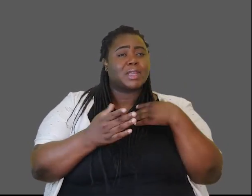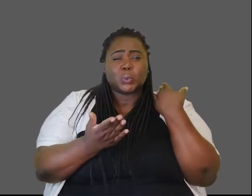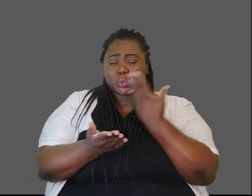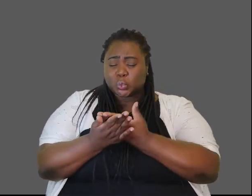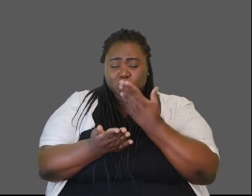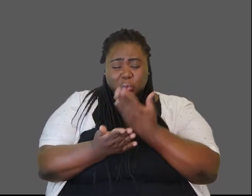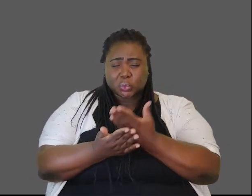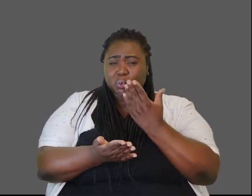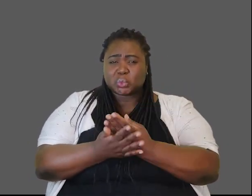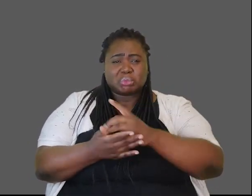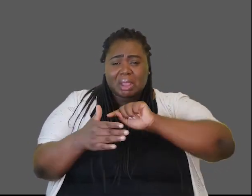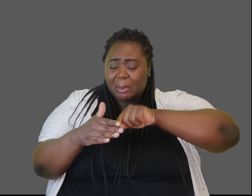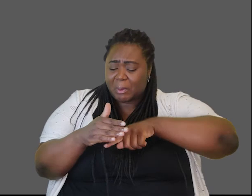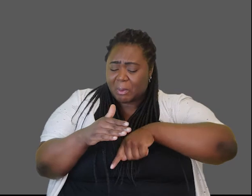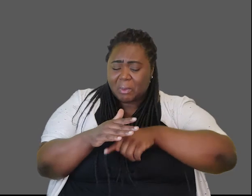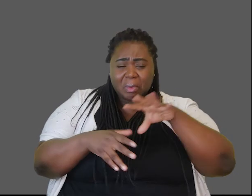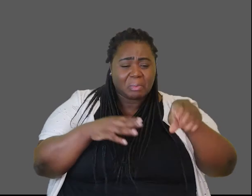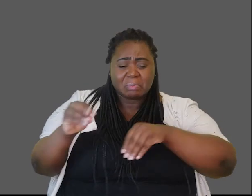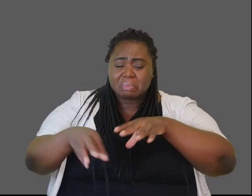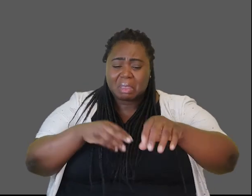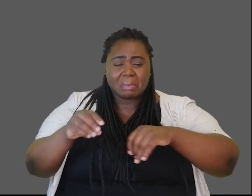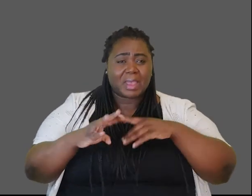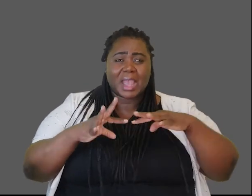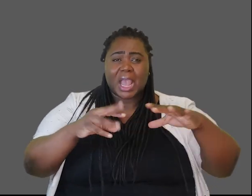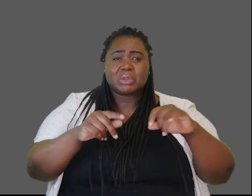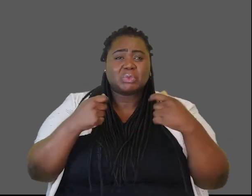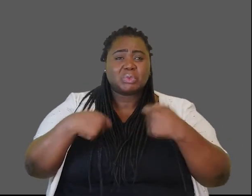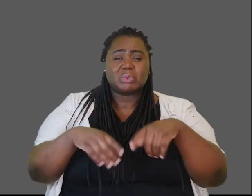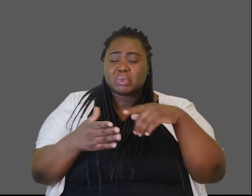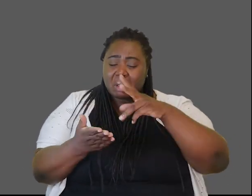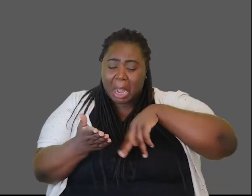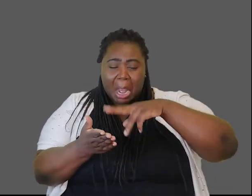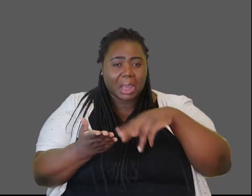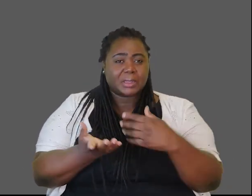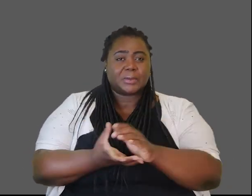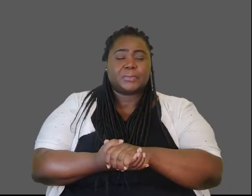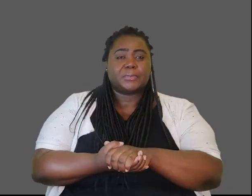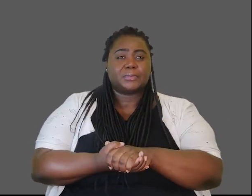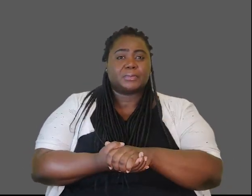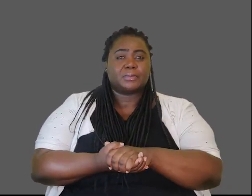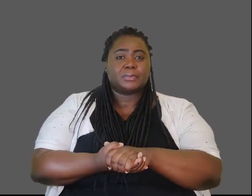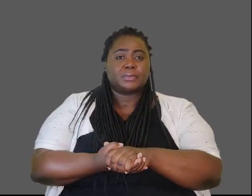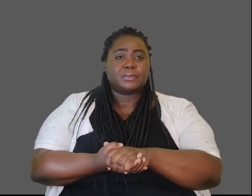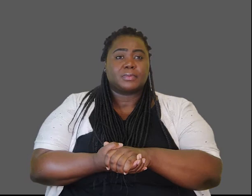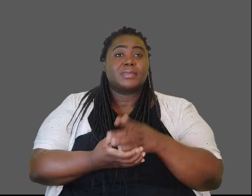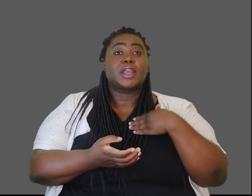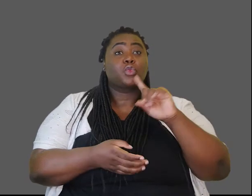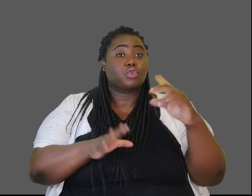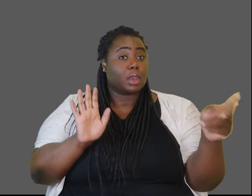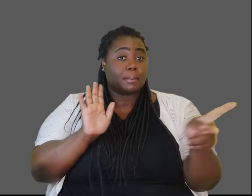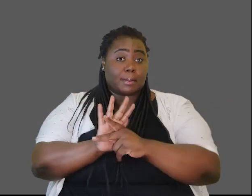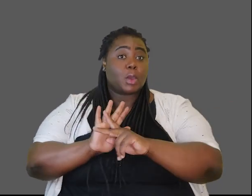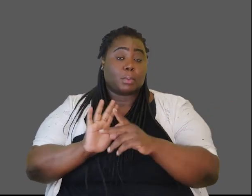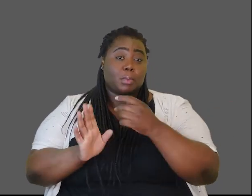estudei profundamente, né? Eu peguei tudo quanto é revista. Foi sua? Não, eu já pertencia